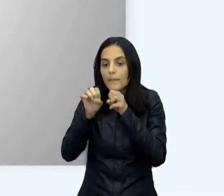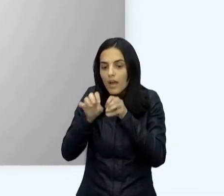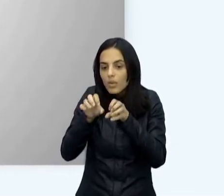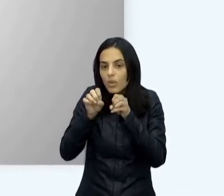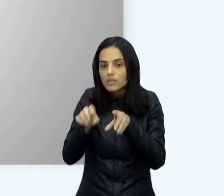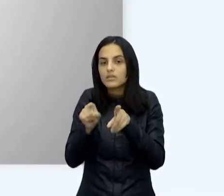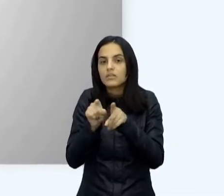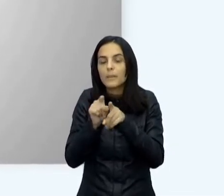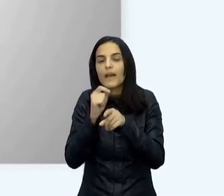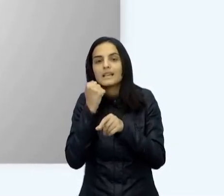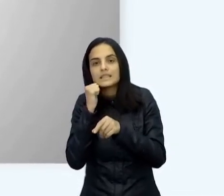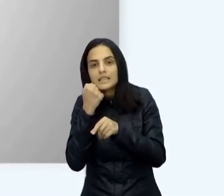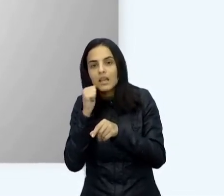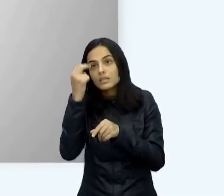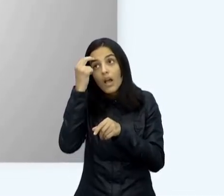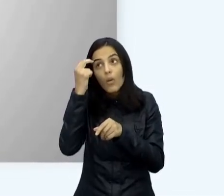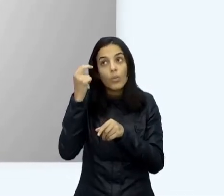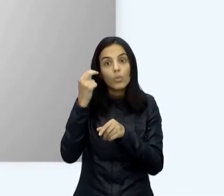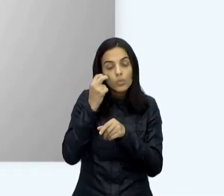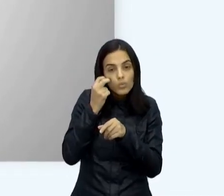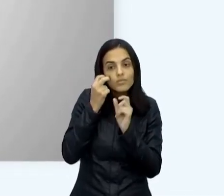a Ciência e a Cultura.